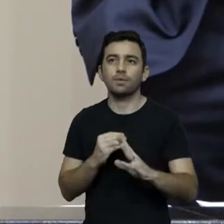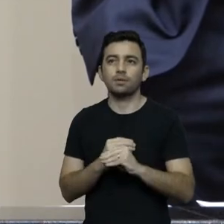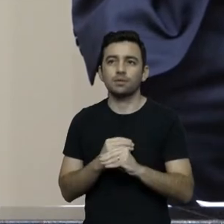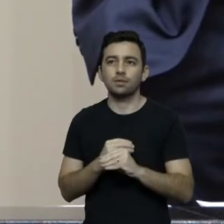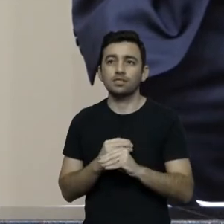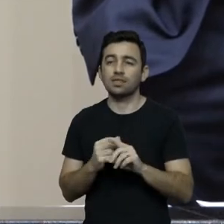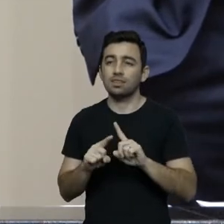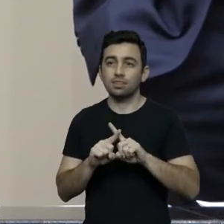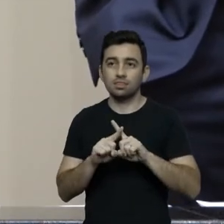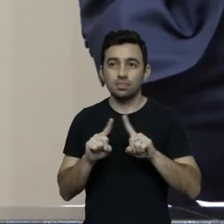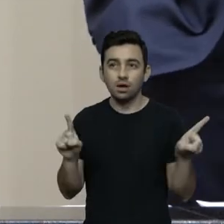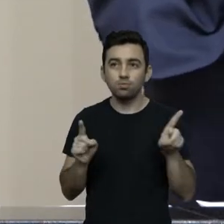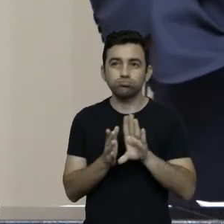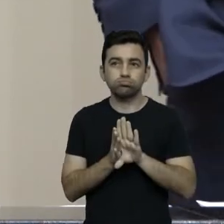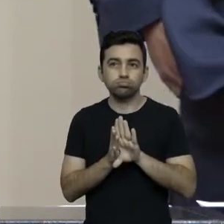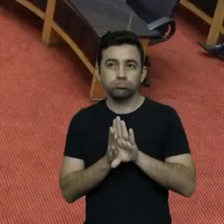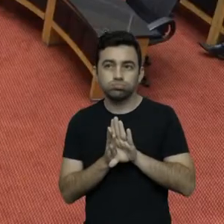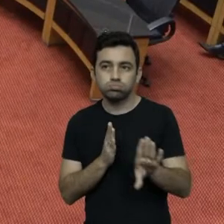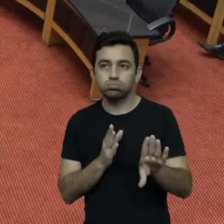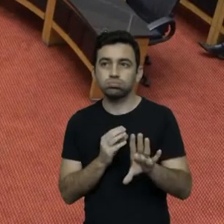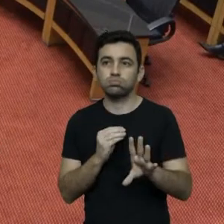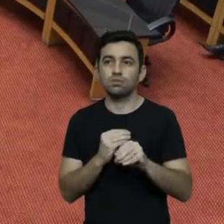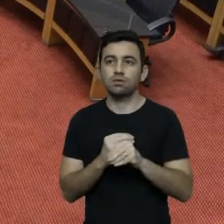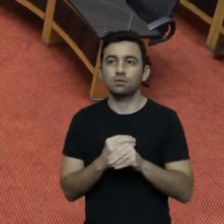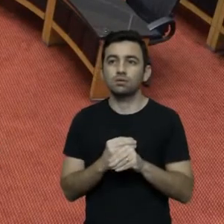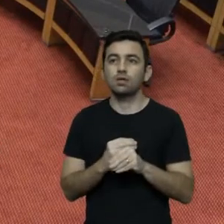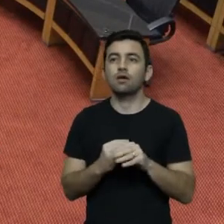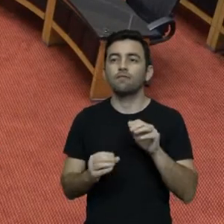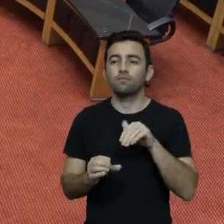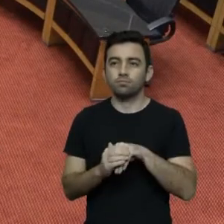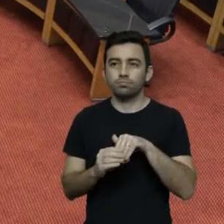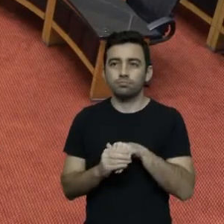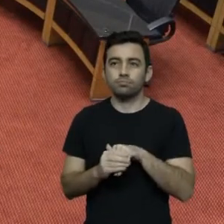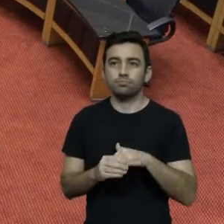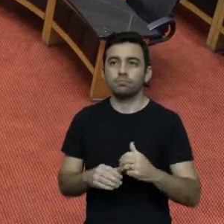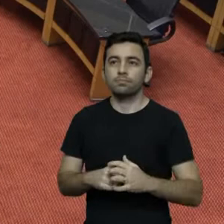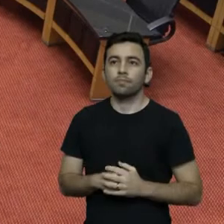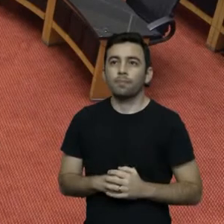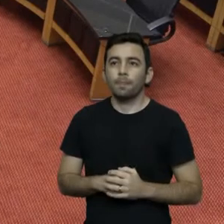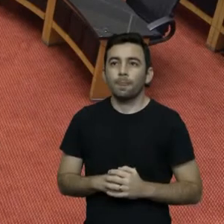rejeito a emenda está em votação